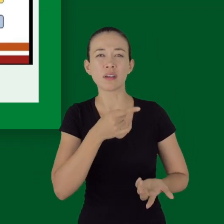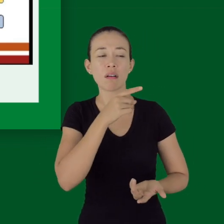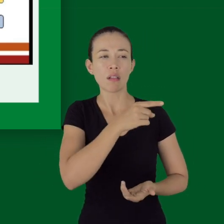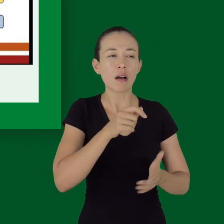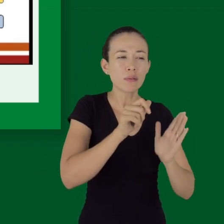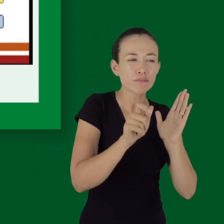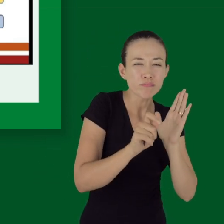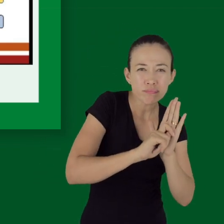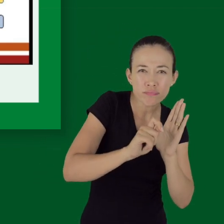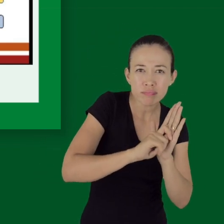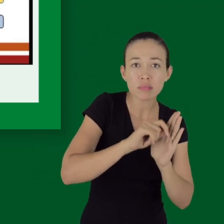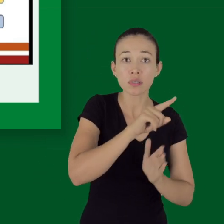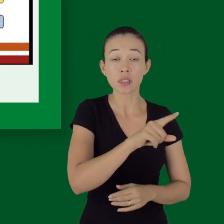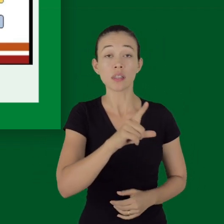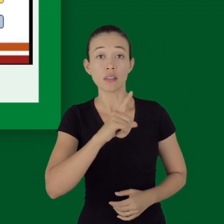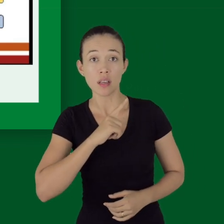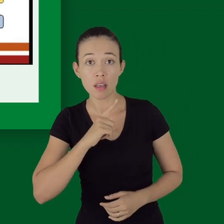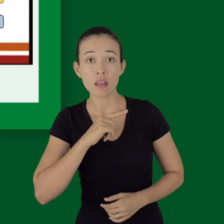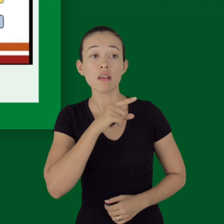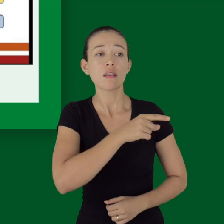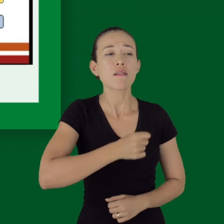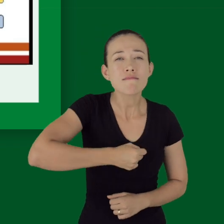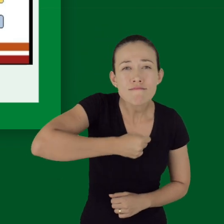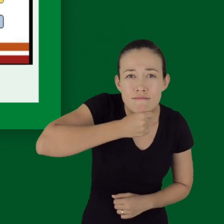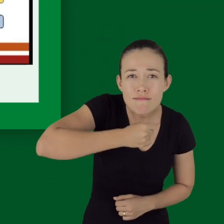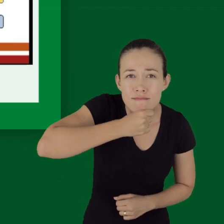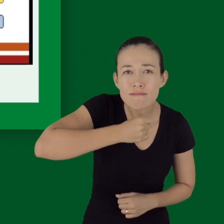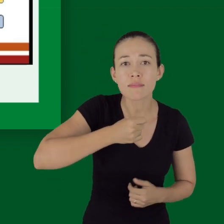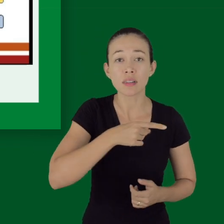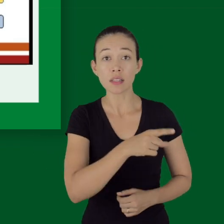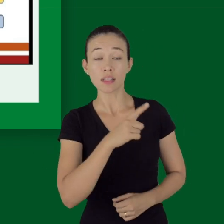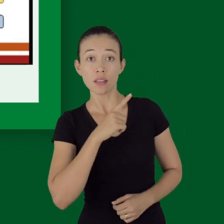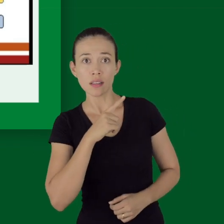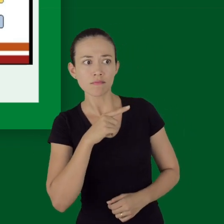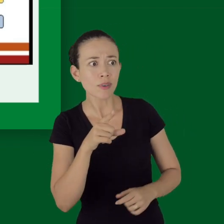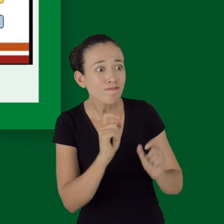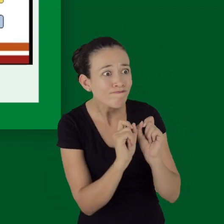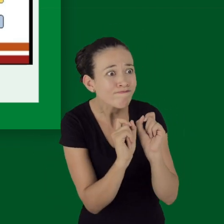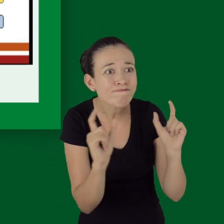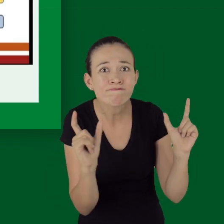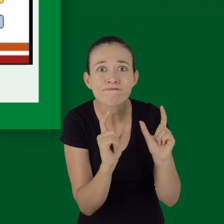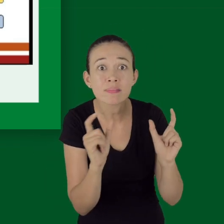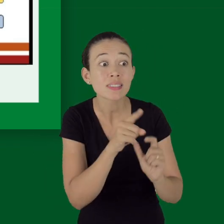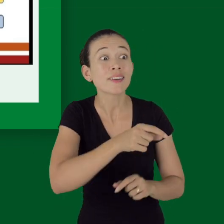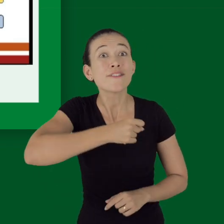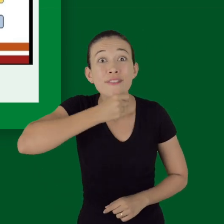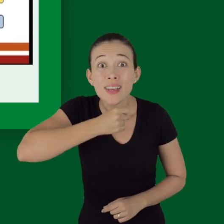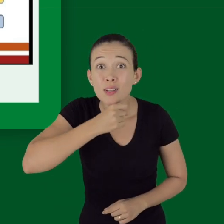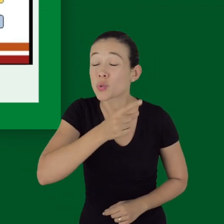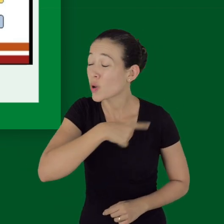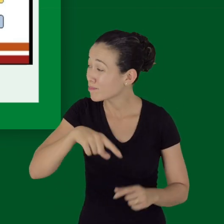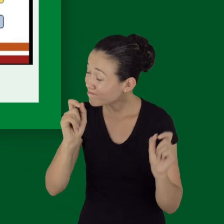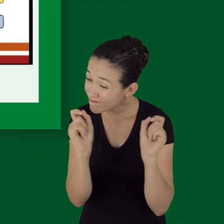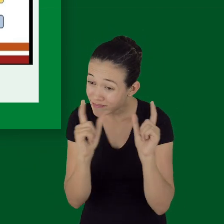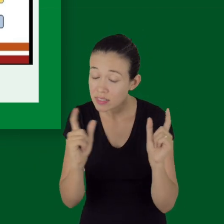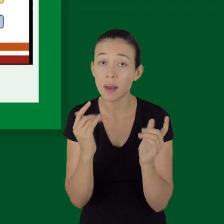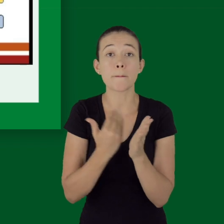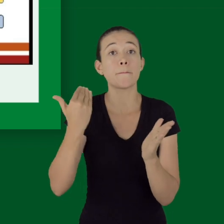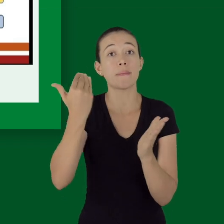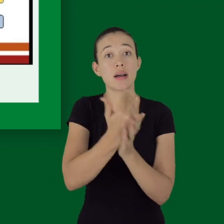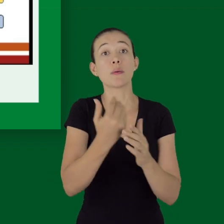têm uma fragilidade anatômica maior, né? Então, o paciente idoso, ele tende a ter já problemas